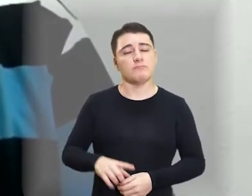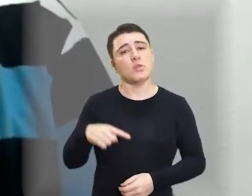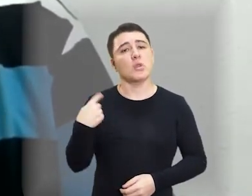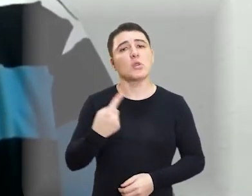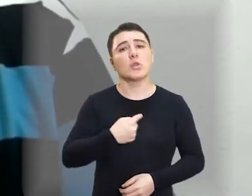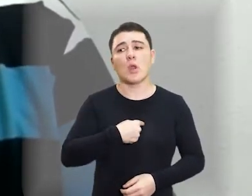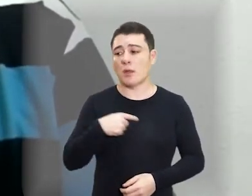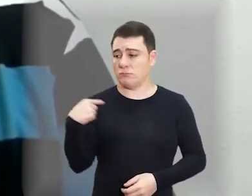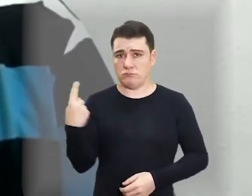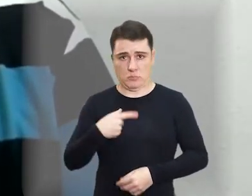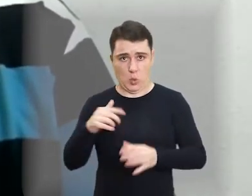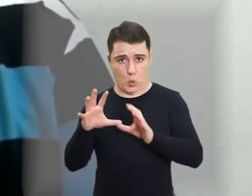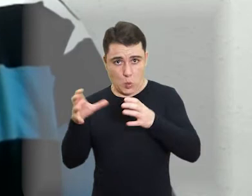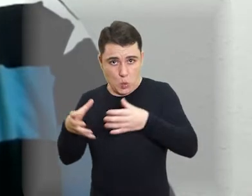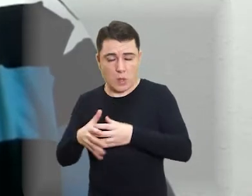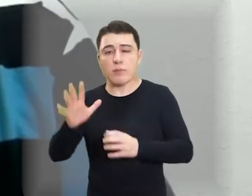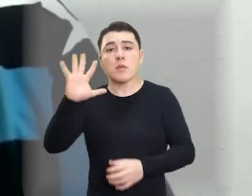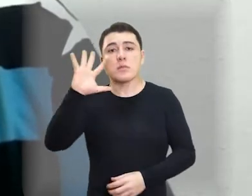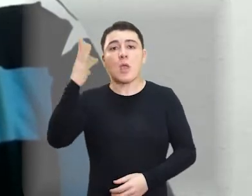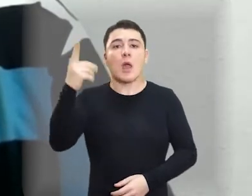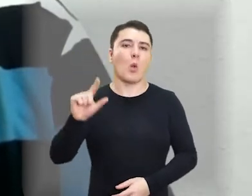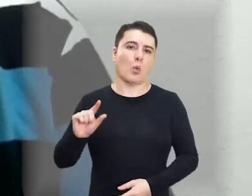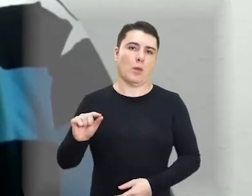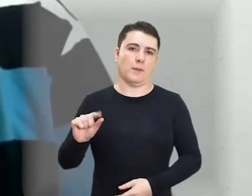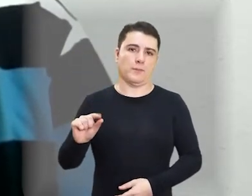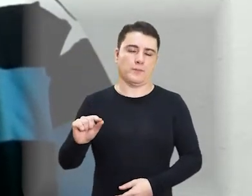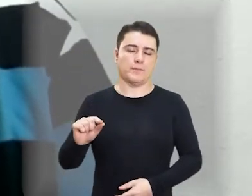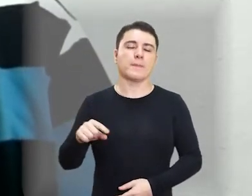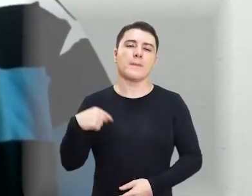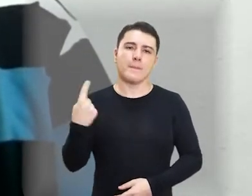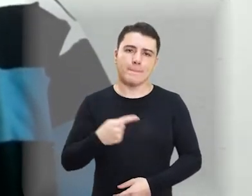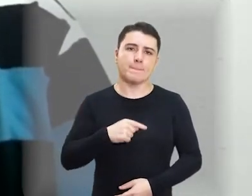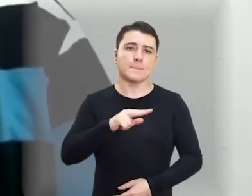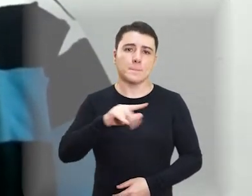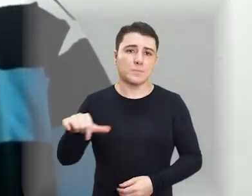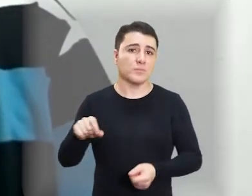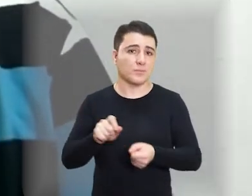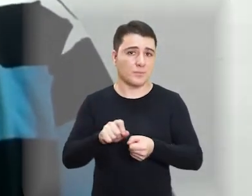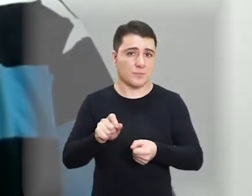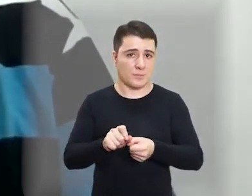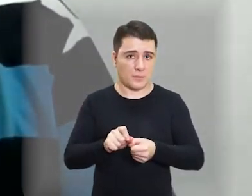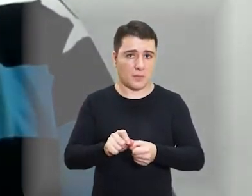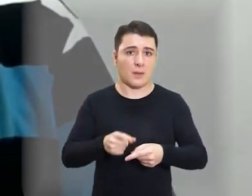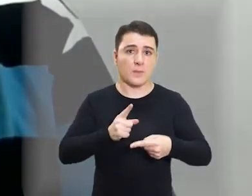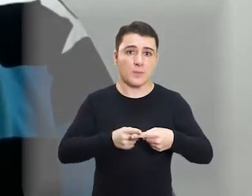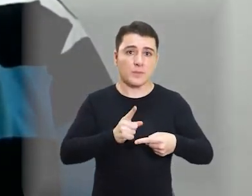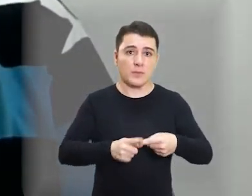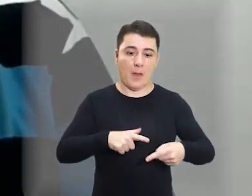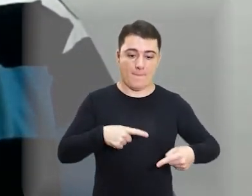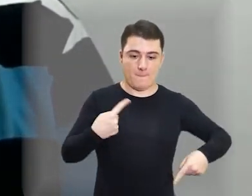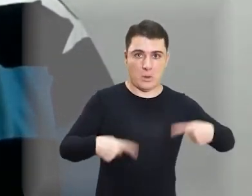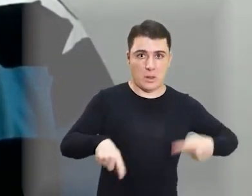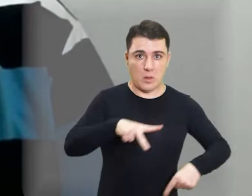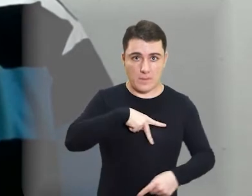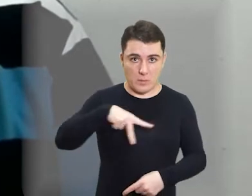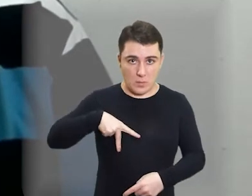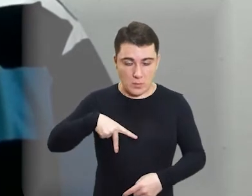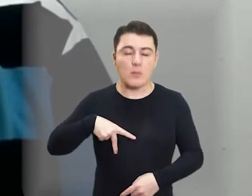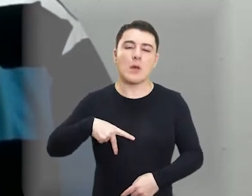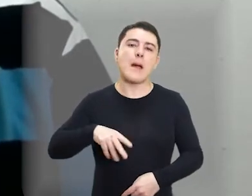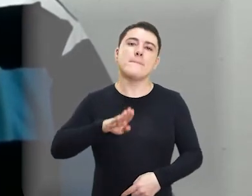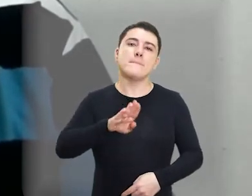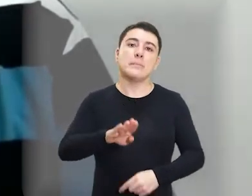E nós decidimos, enquanto comissão, não avançarmos na elaboração de